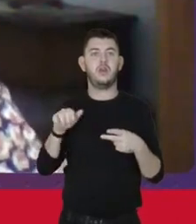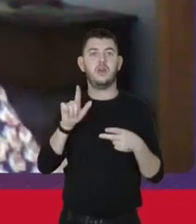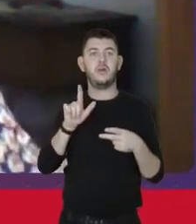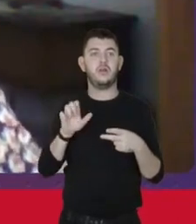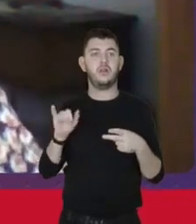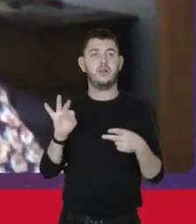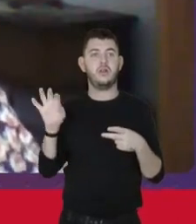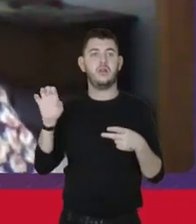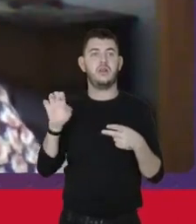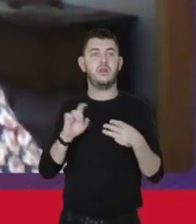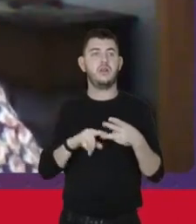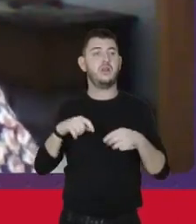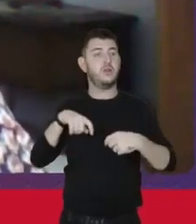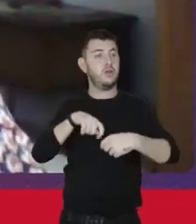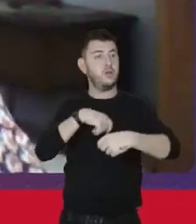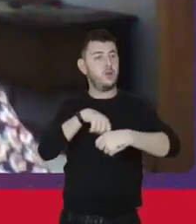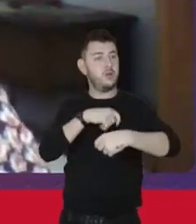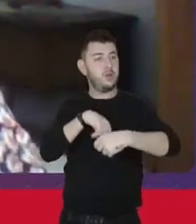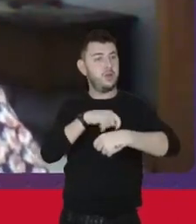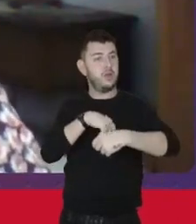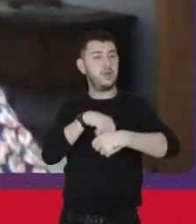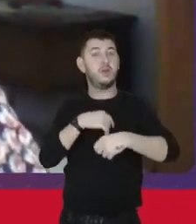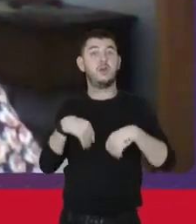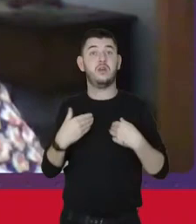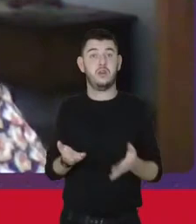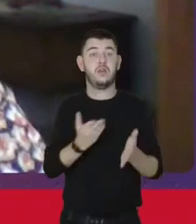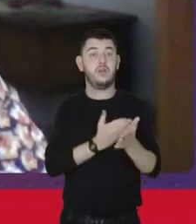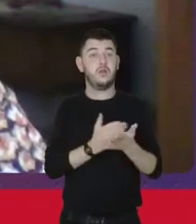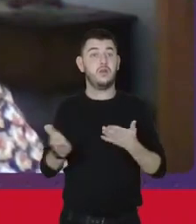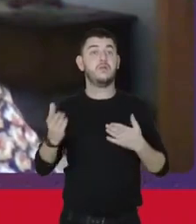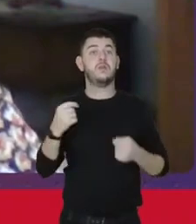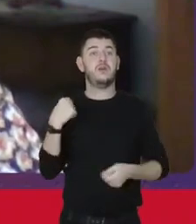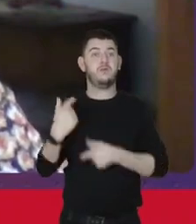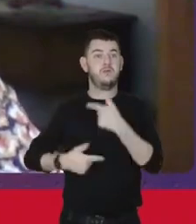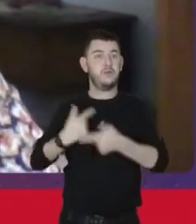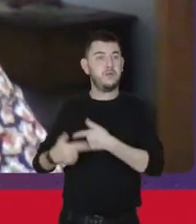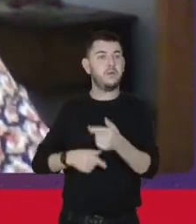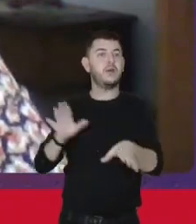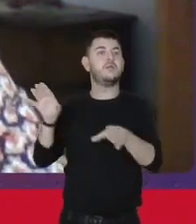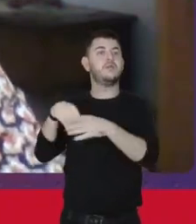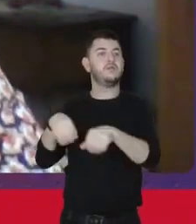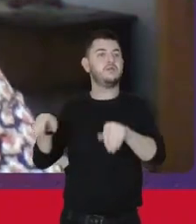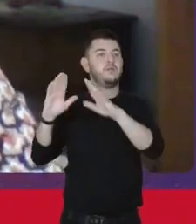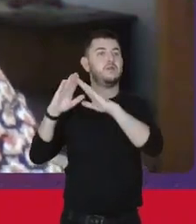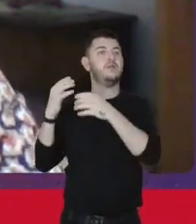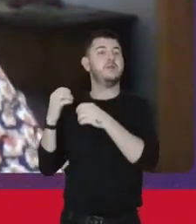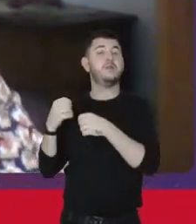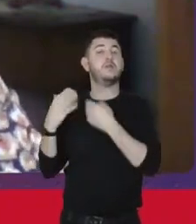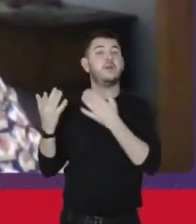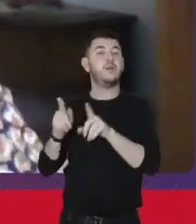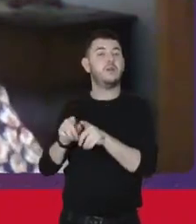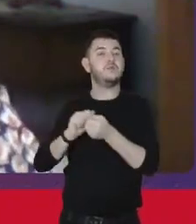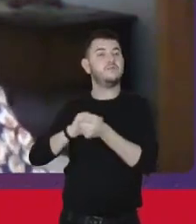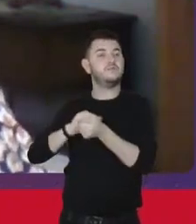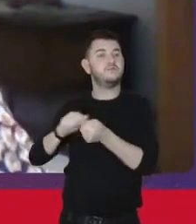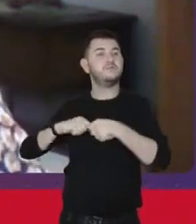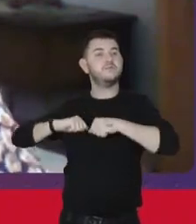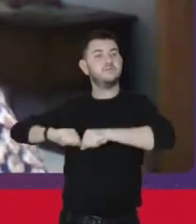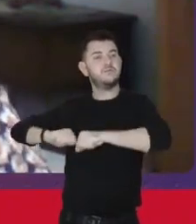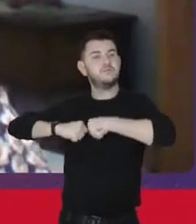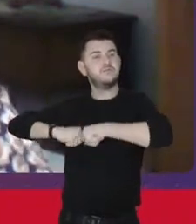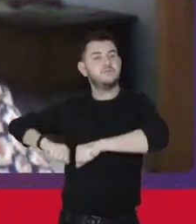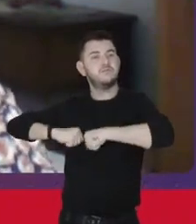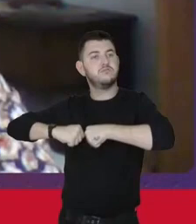cozinheiras, e elas foram compelidas para o trabalho doméstico, para trabalhar como lavadeiras,